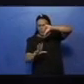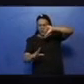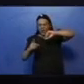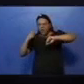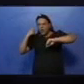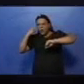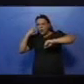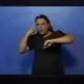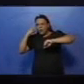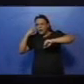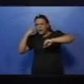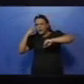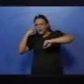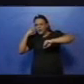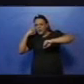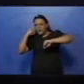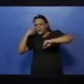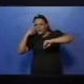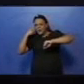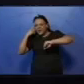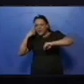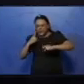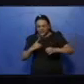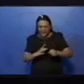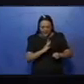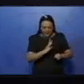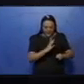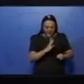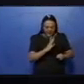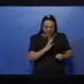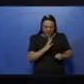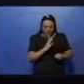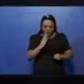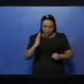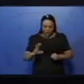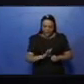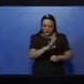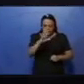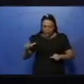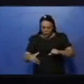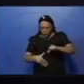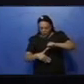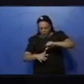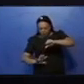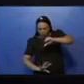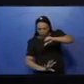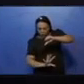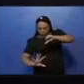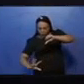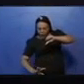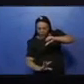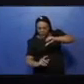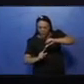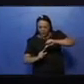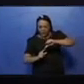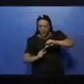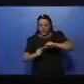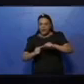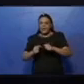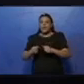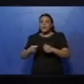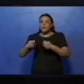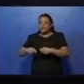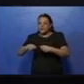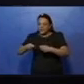brasileiras são sul-americanas. Usei uma dedução lógica. E a comprovação com dados?